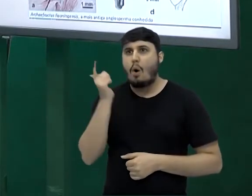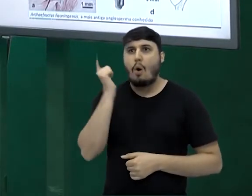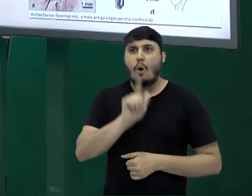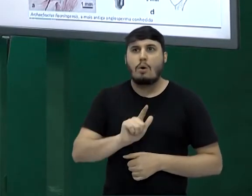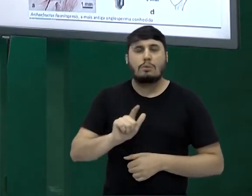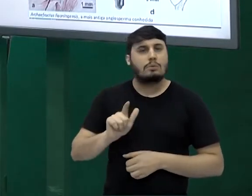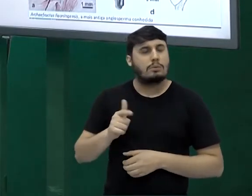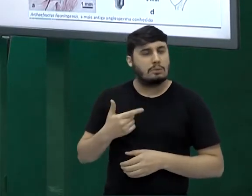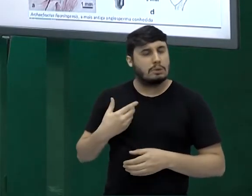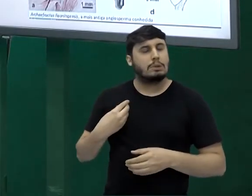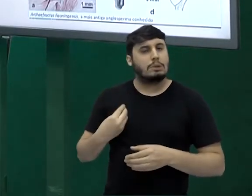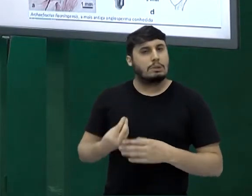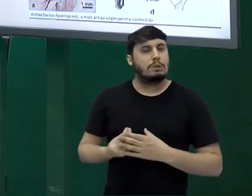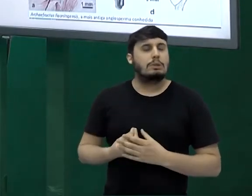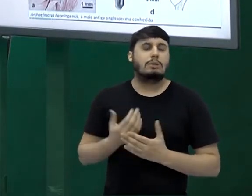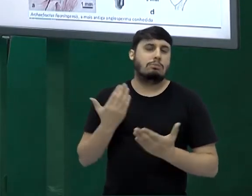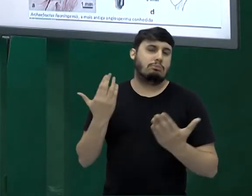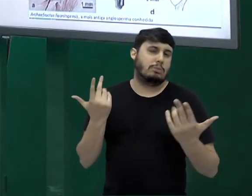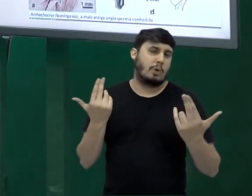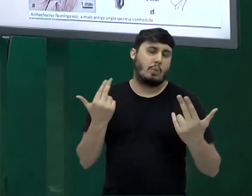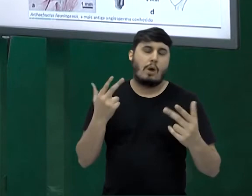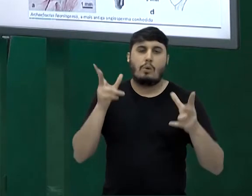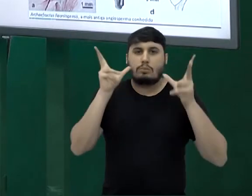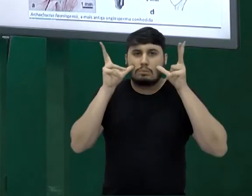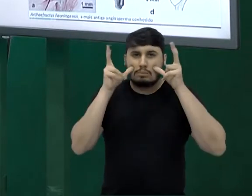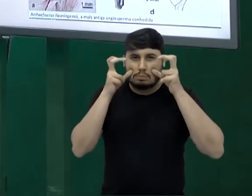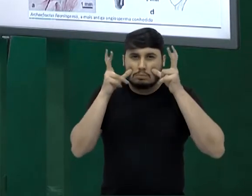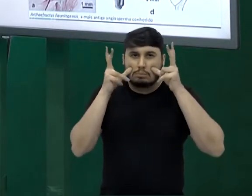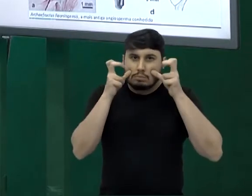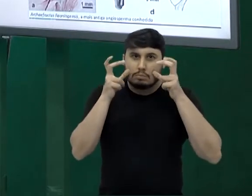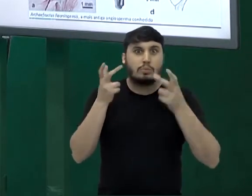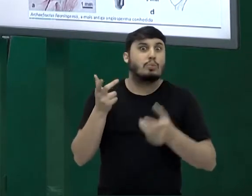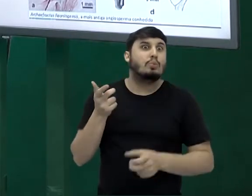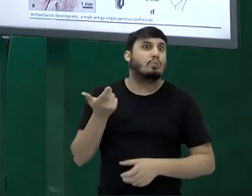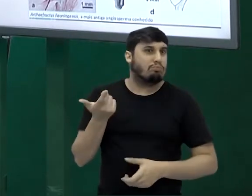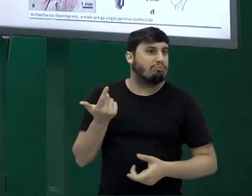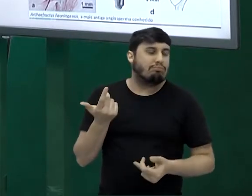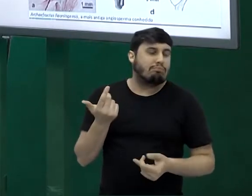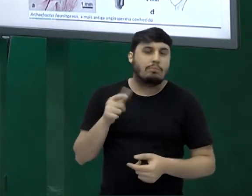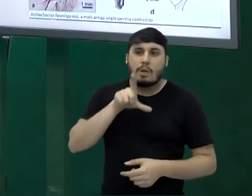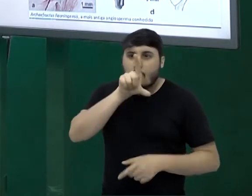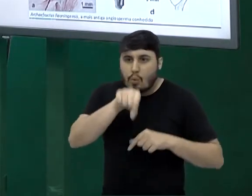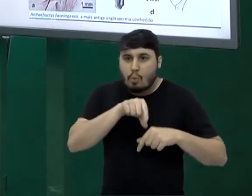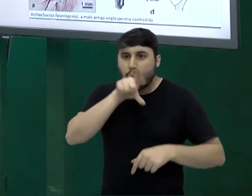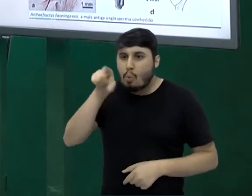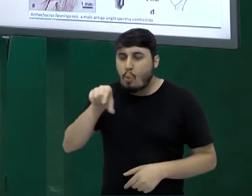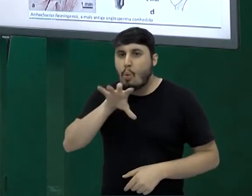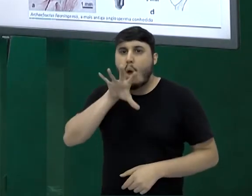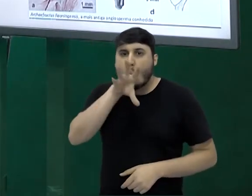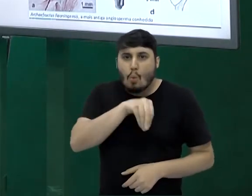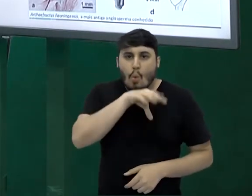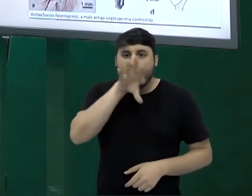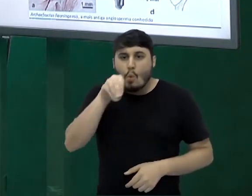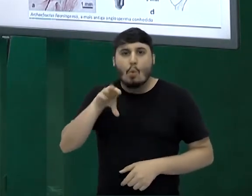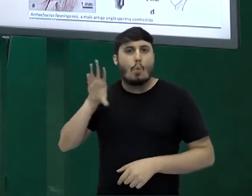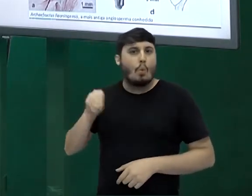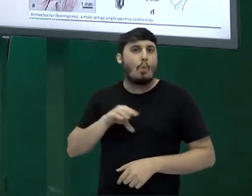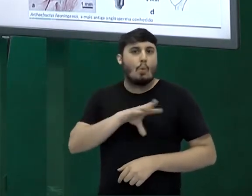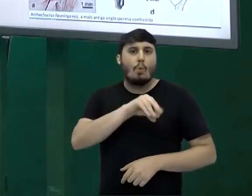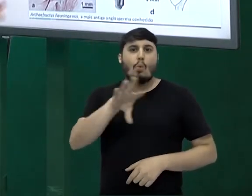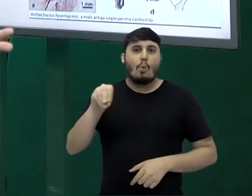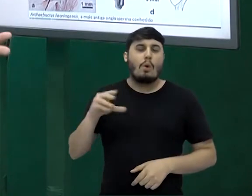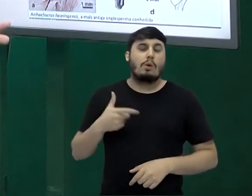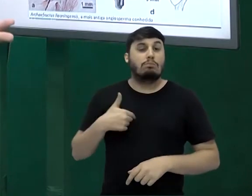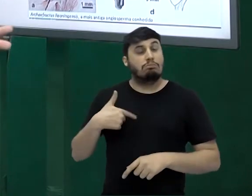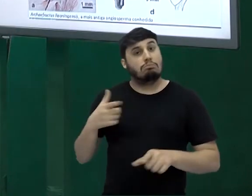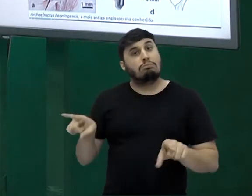de coevolução com insetos que estavam surgindo também no meio do caminho ali. Tanto que hoje você tem um